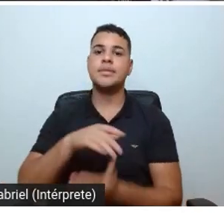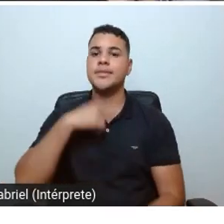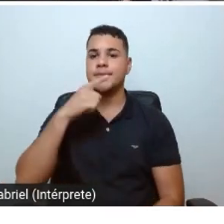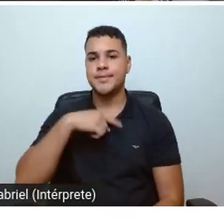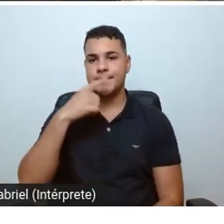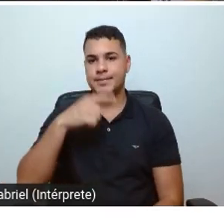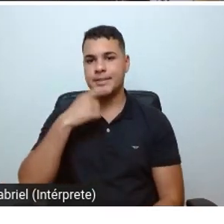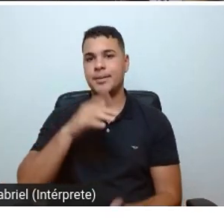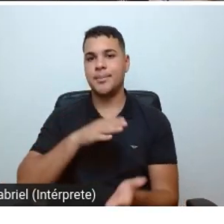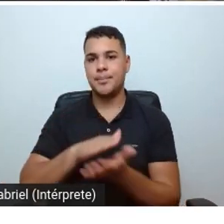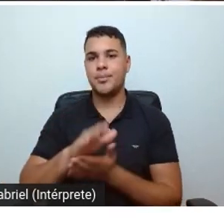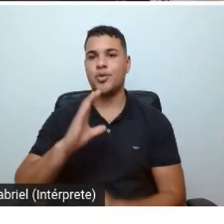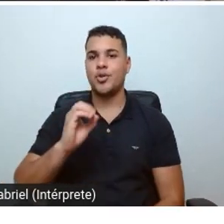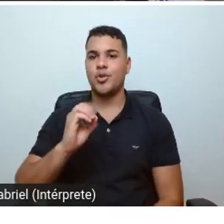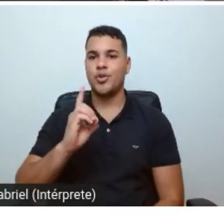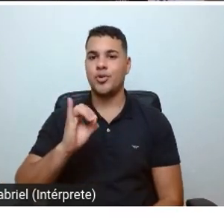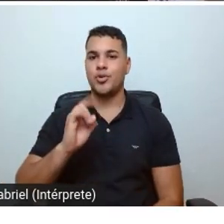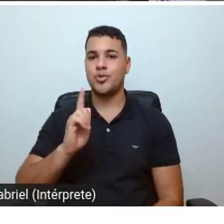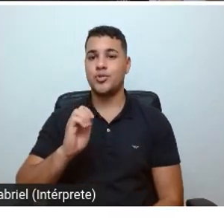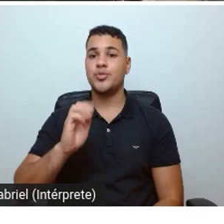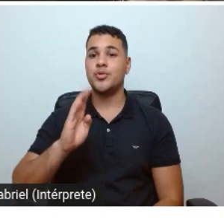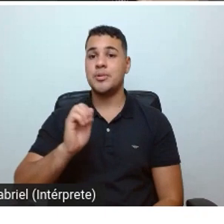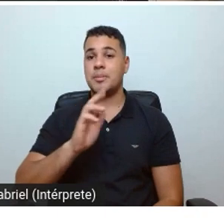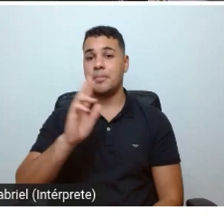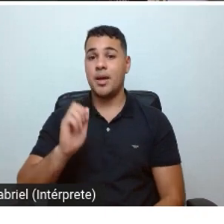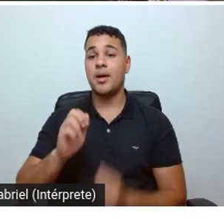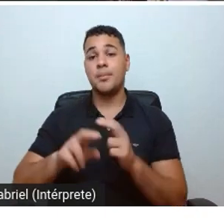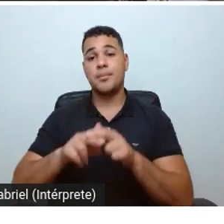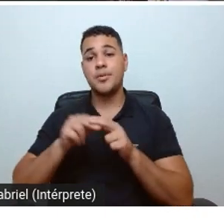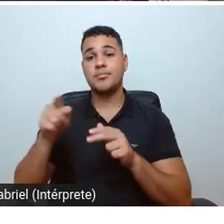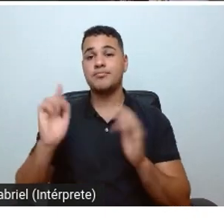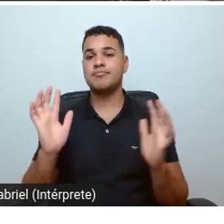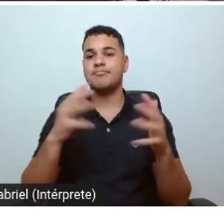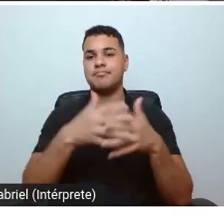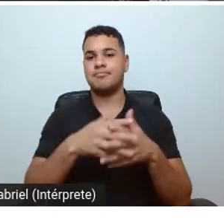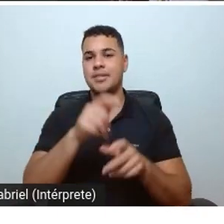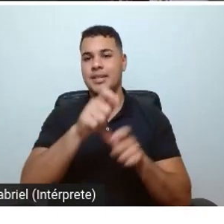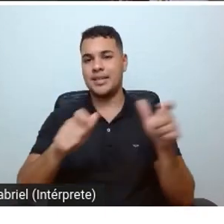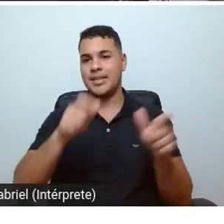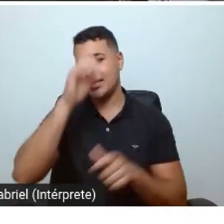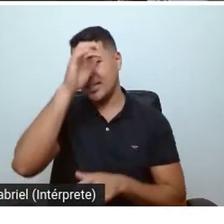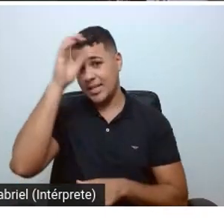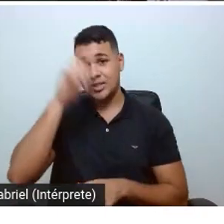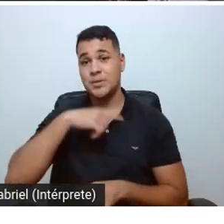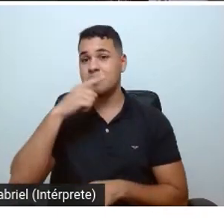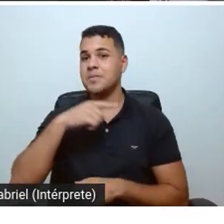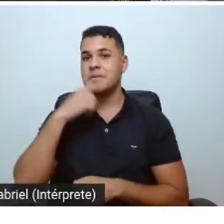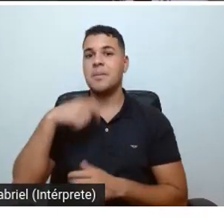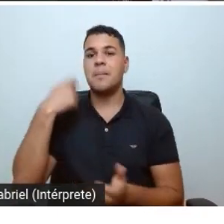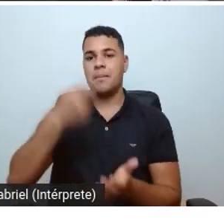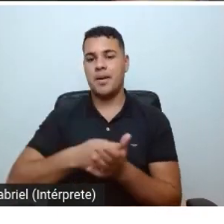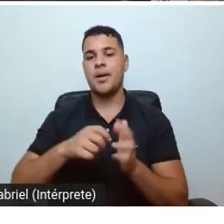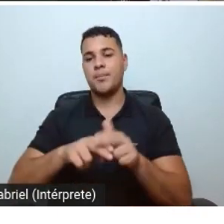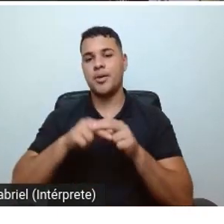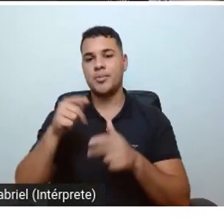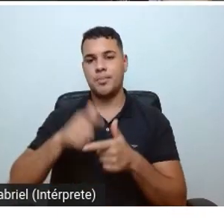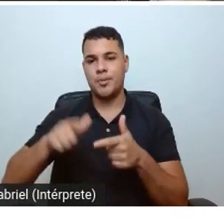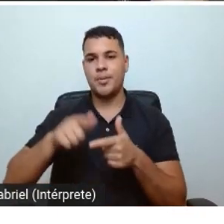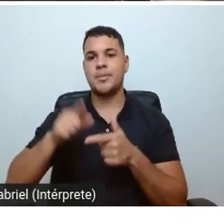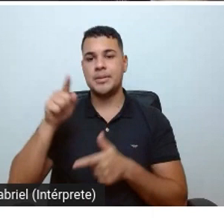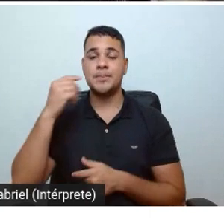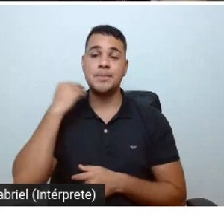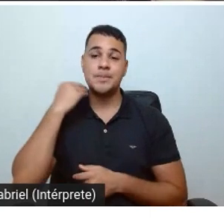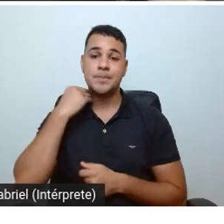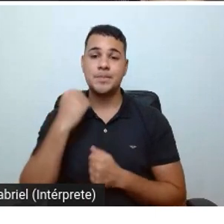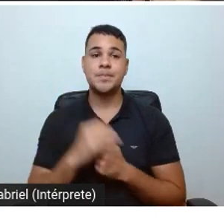né? E aí, por isso, refletiu, né? Os clientes não estavam conseguindo fazer esse pagamento. E tem N